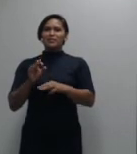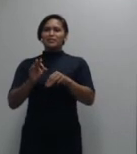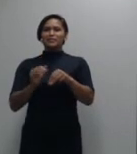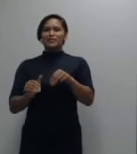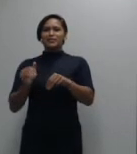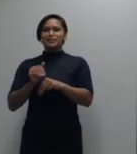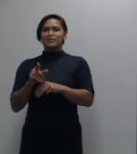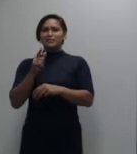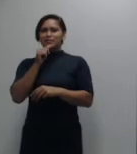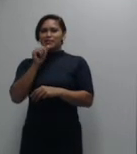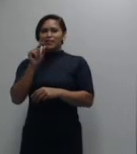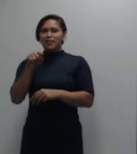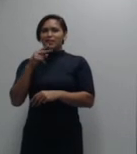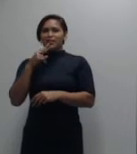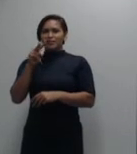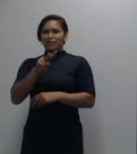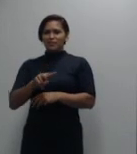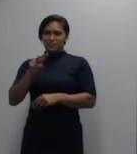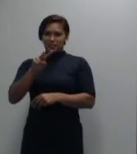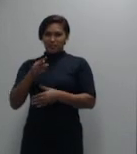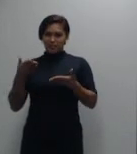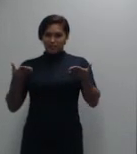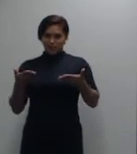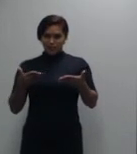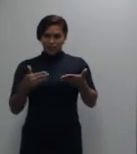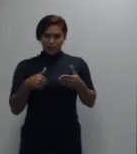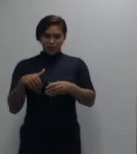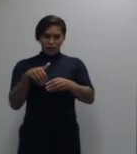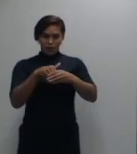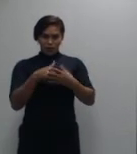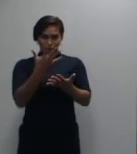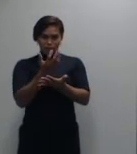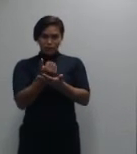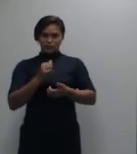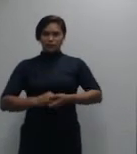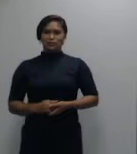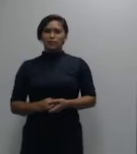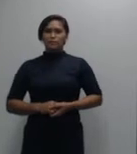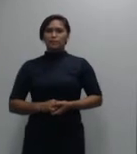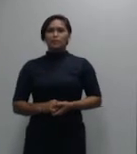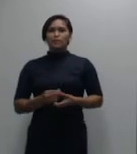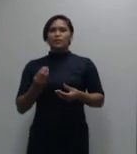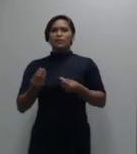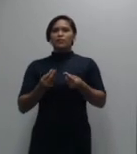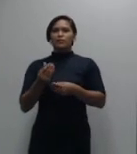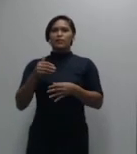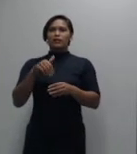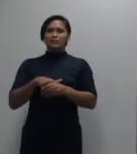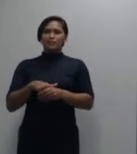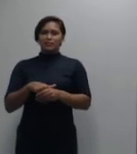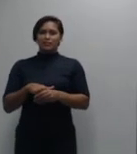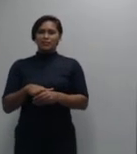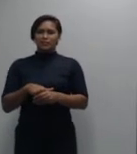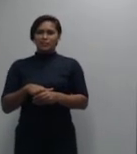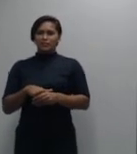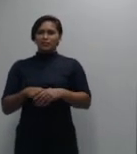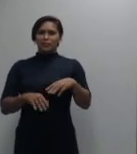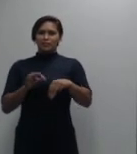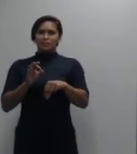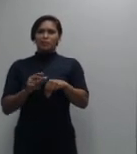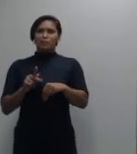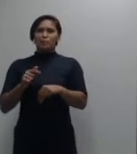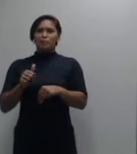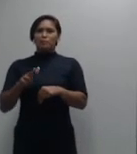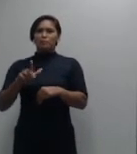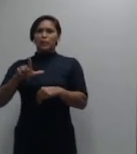eu vou tomar os votos ele como vota o ministro Paulo de Tarso